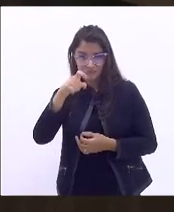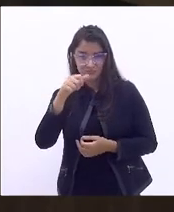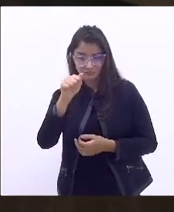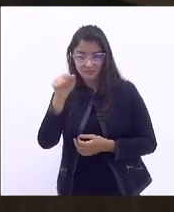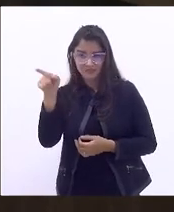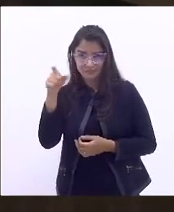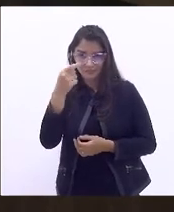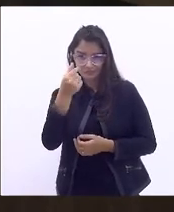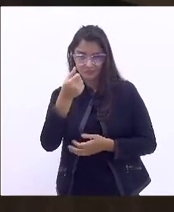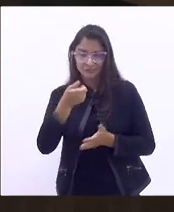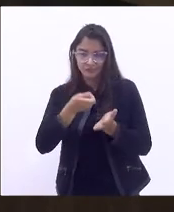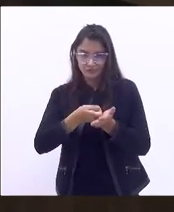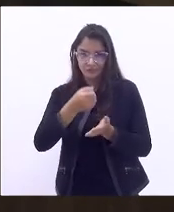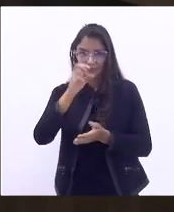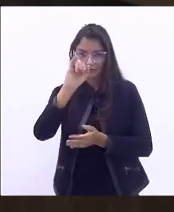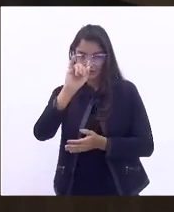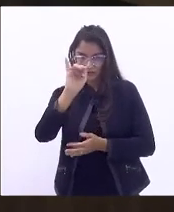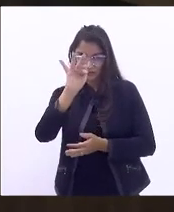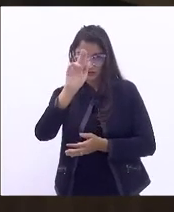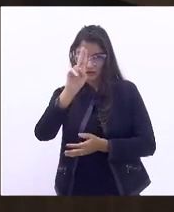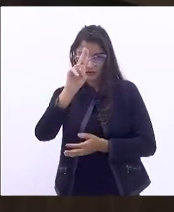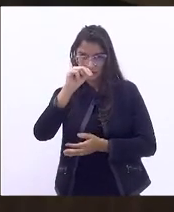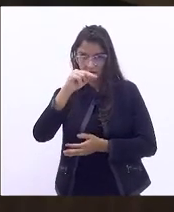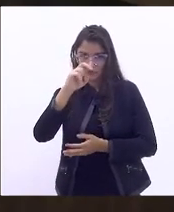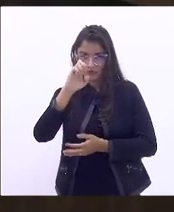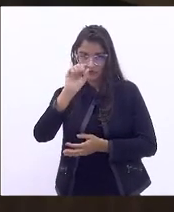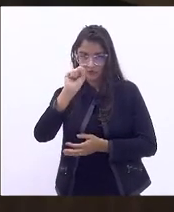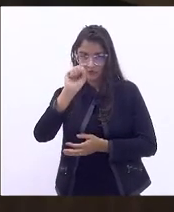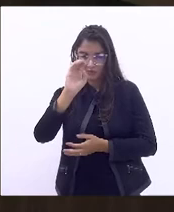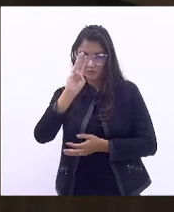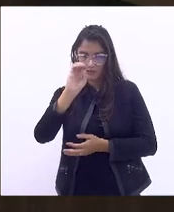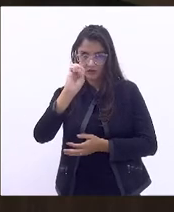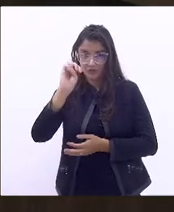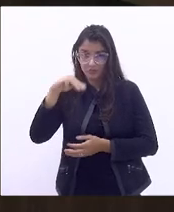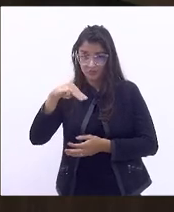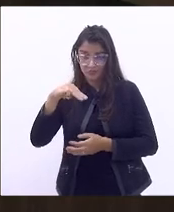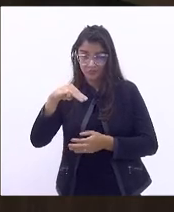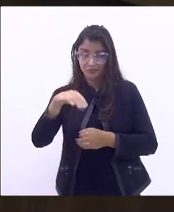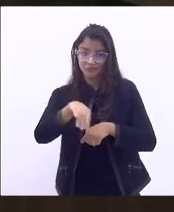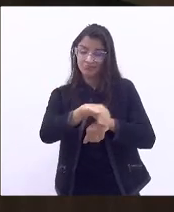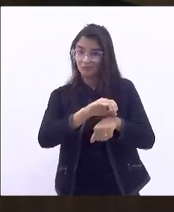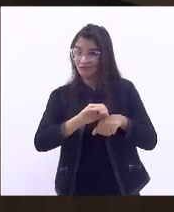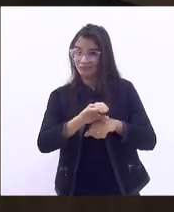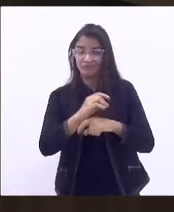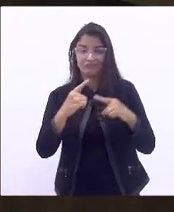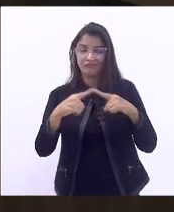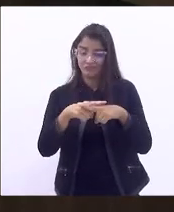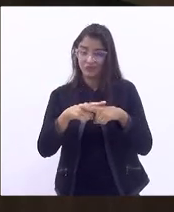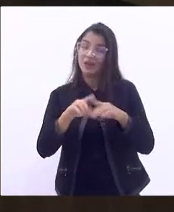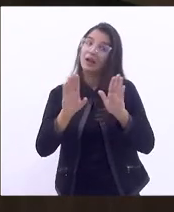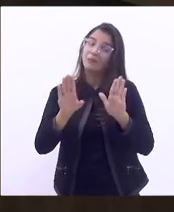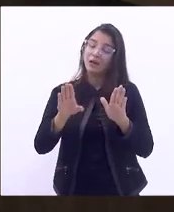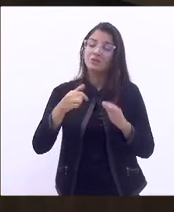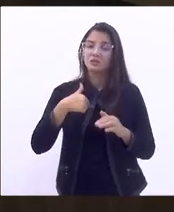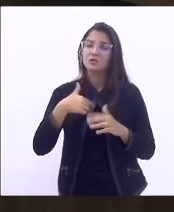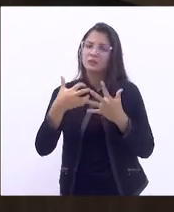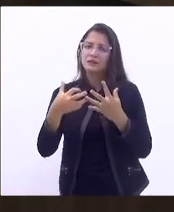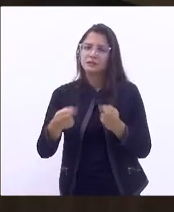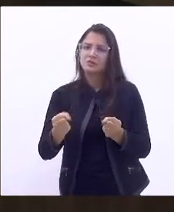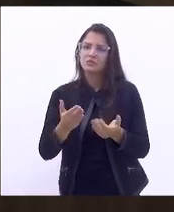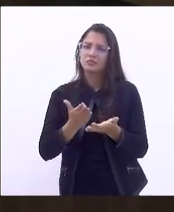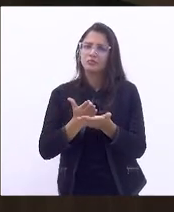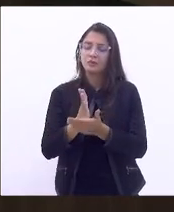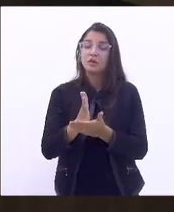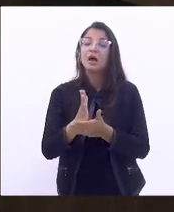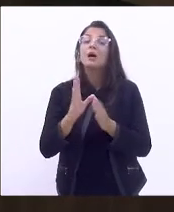inconstitucional, eu estou votando favorável ao projeto, na certeza que Vossa